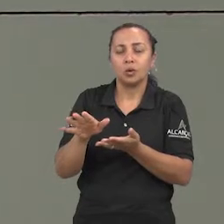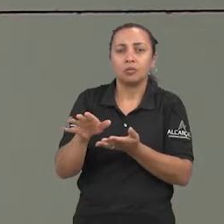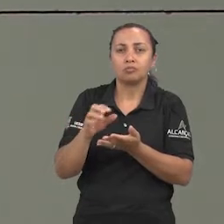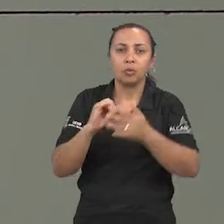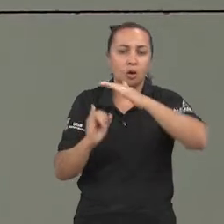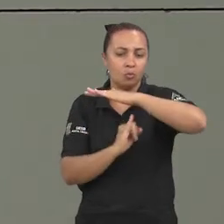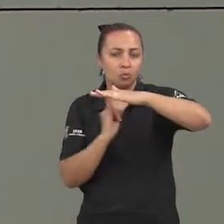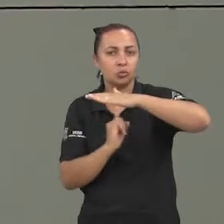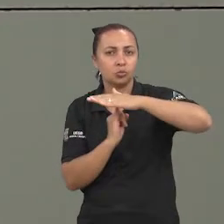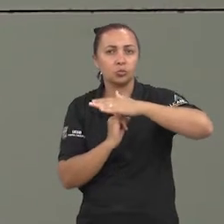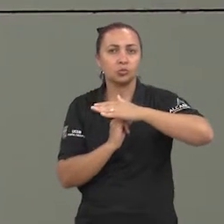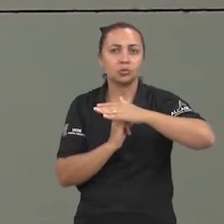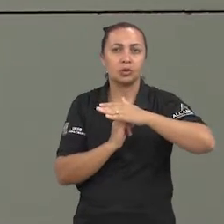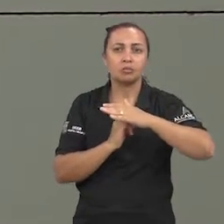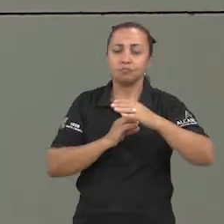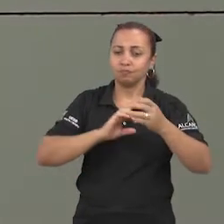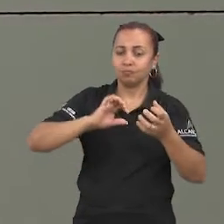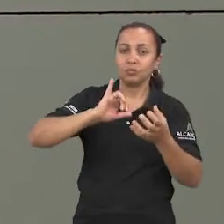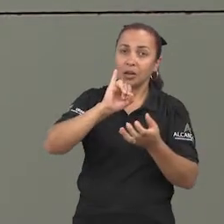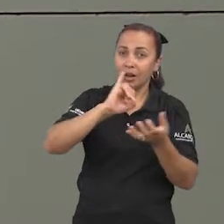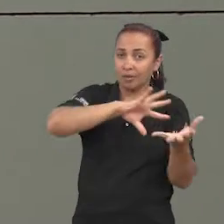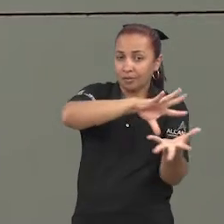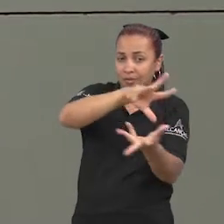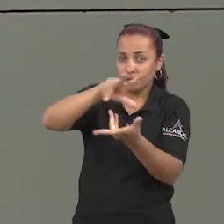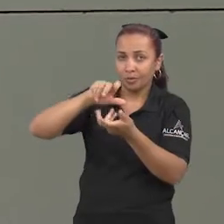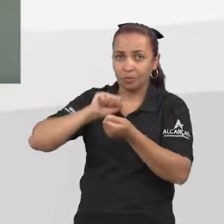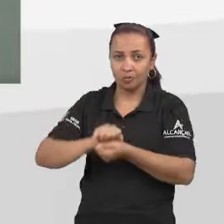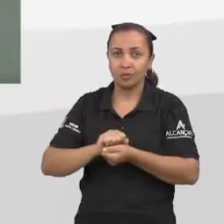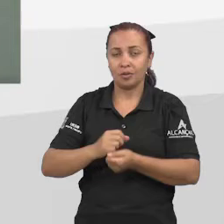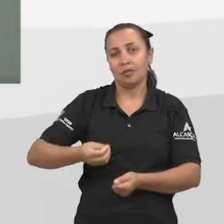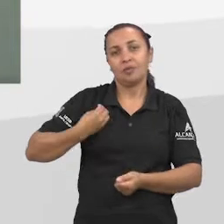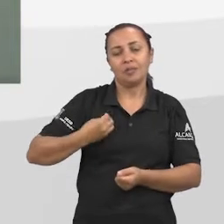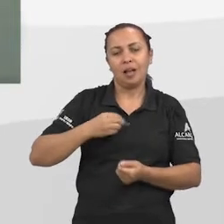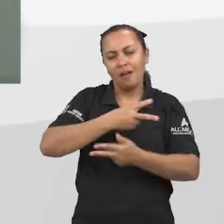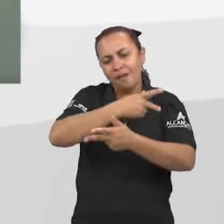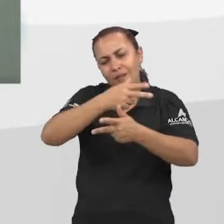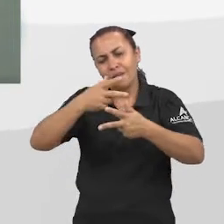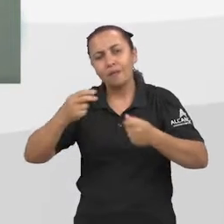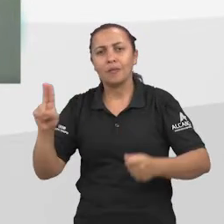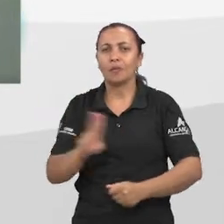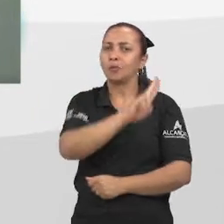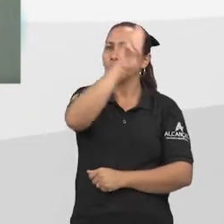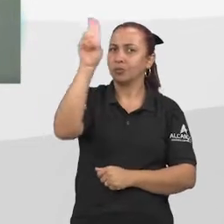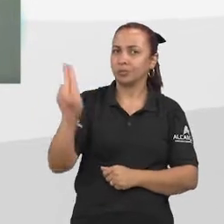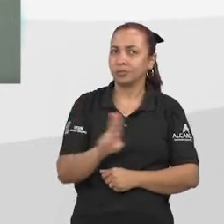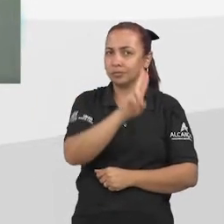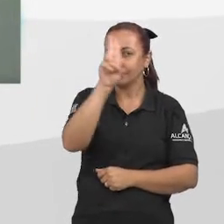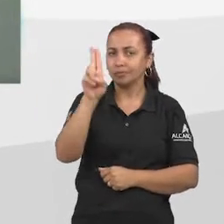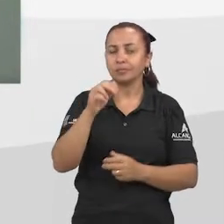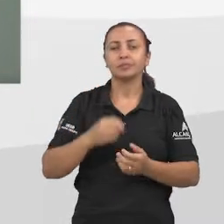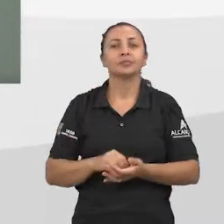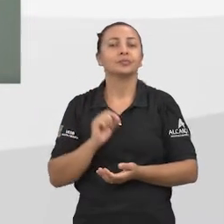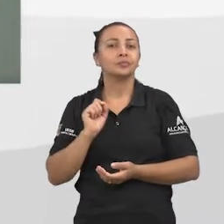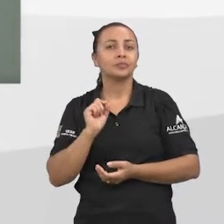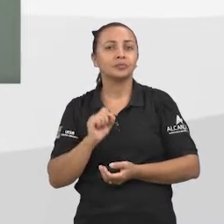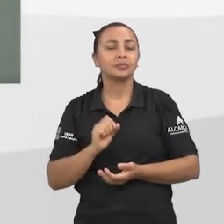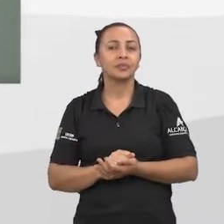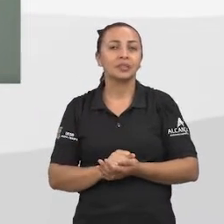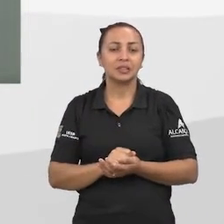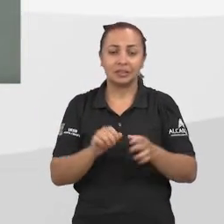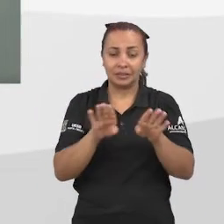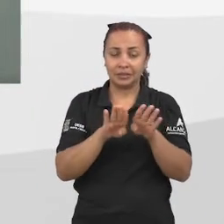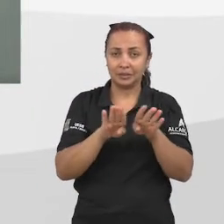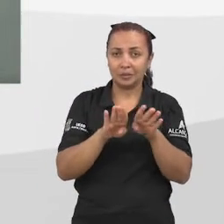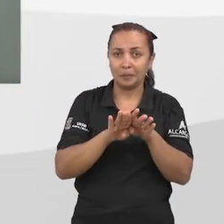uma entidade, uma organização internacional, tá? Que está em várias universidades e que